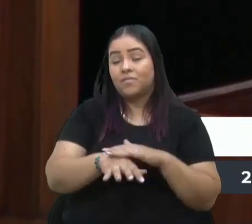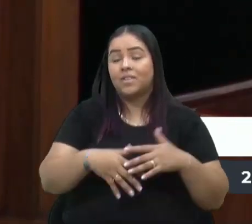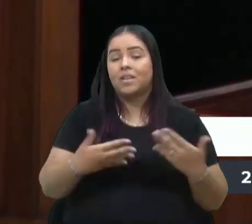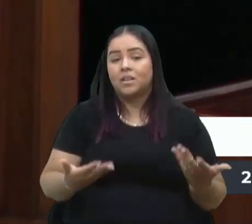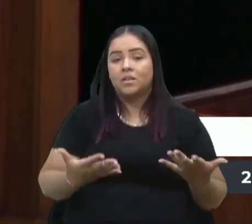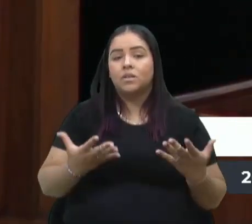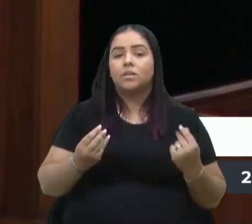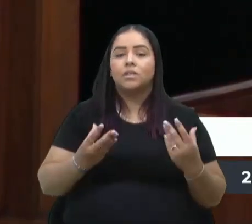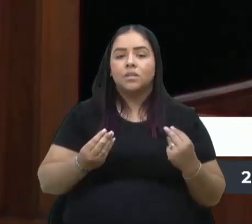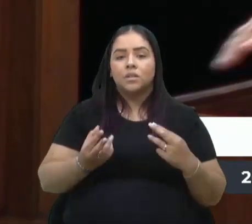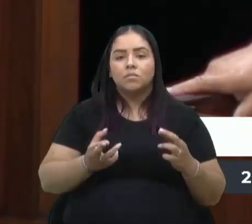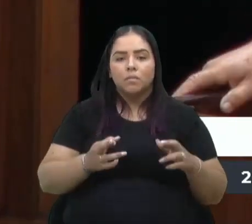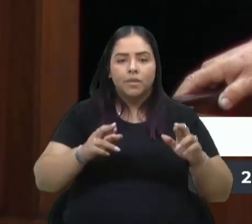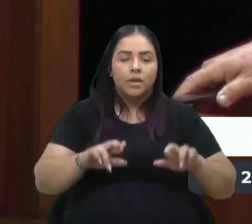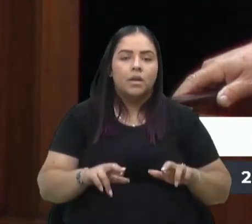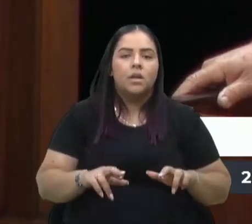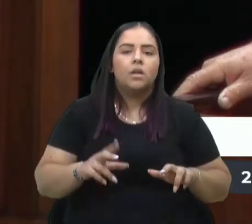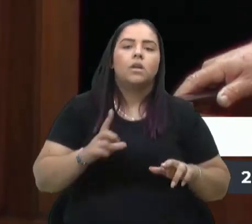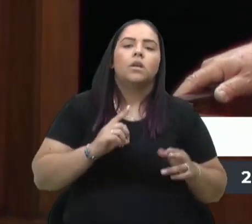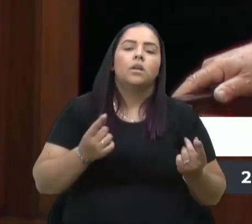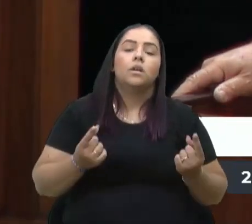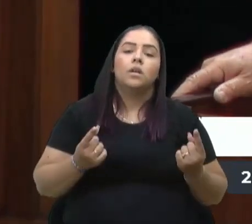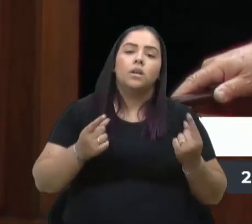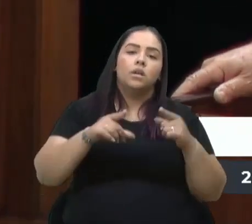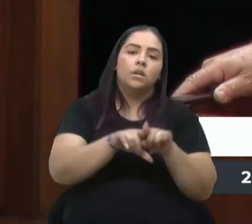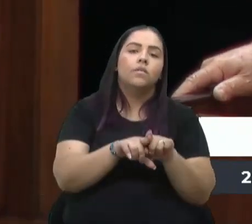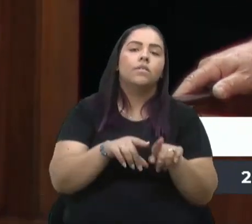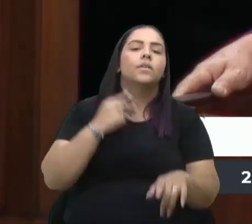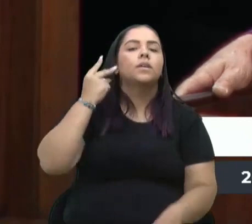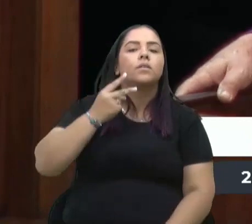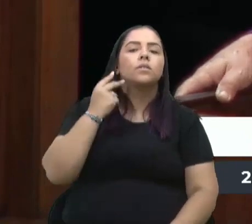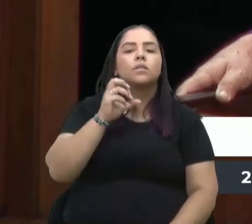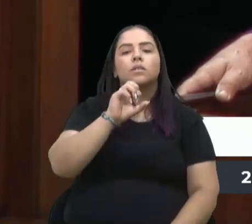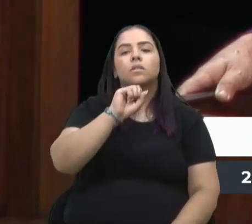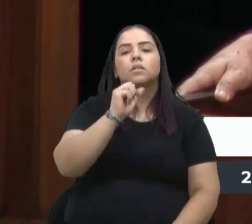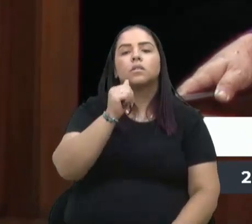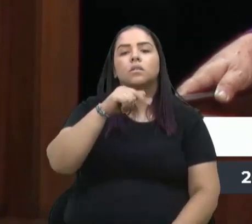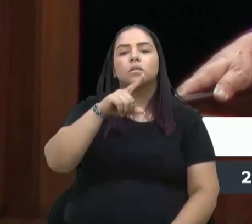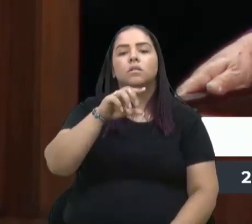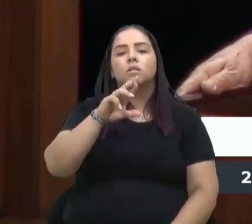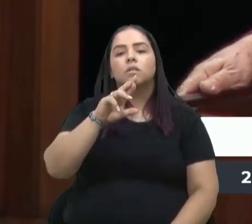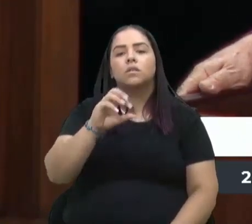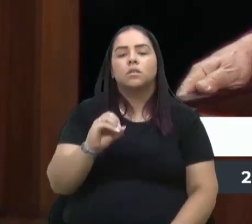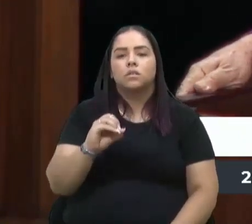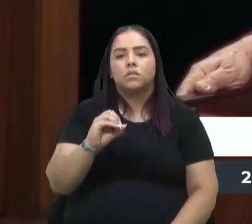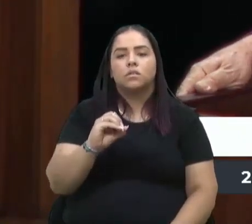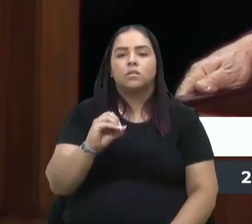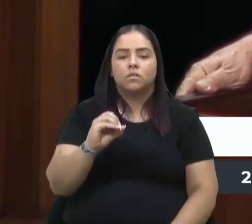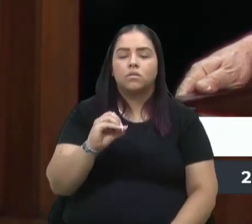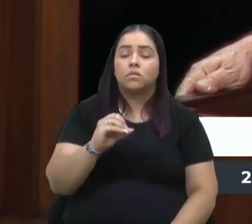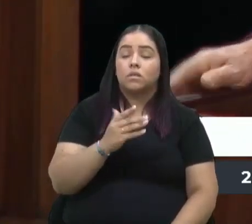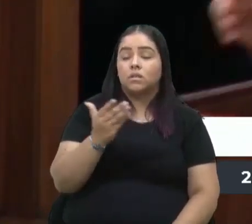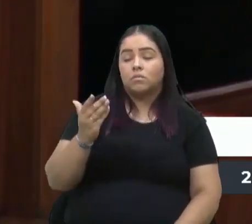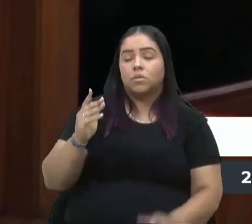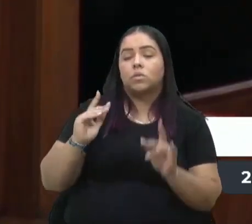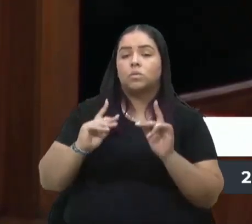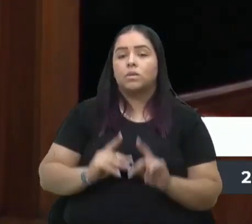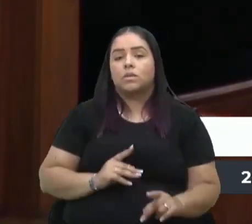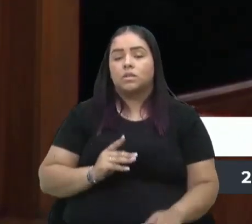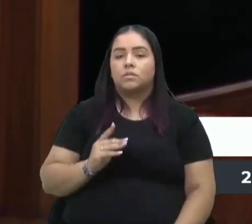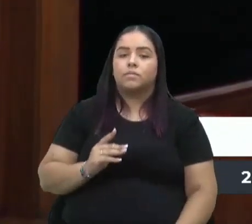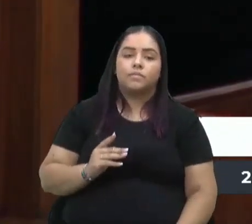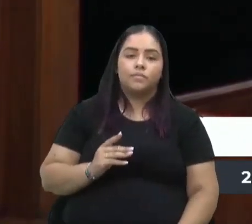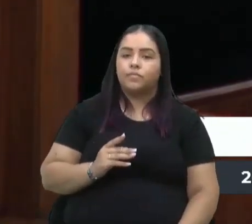muitas regiões teve essa parceria, vereador Sandro, o SAMAI faz a obra, os moradores entram com uma parte